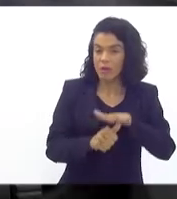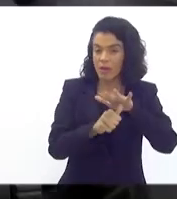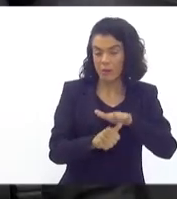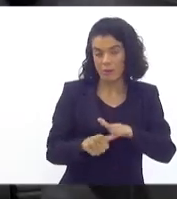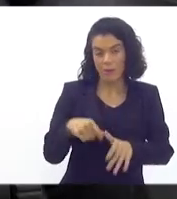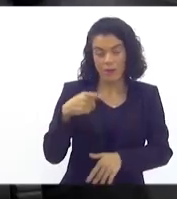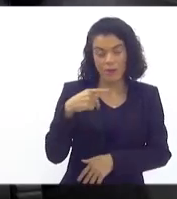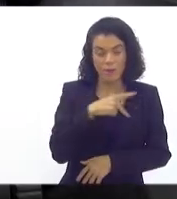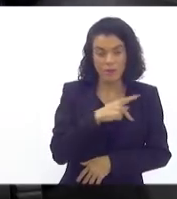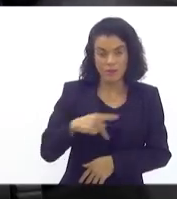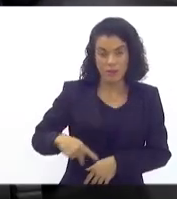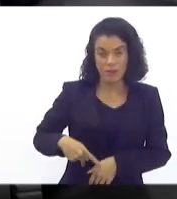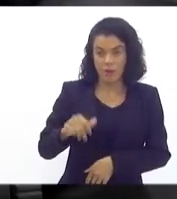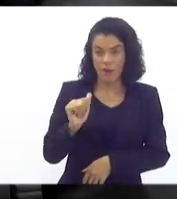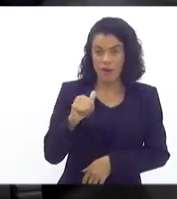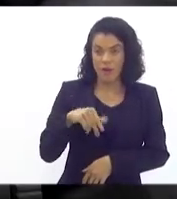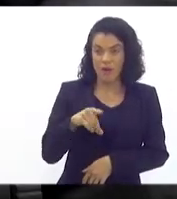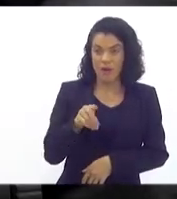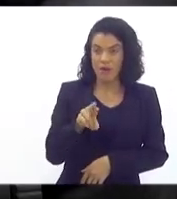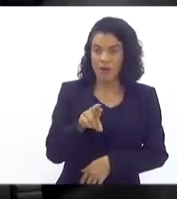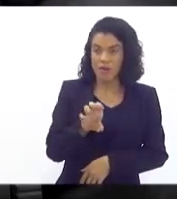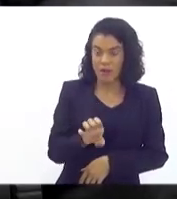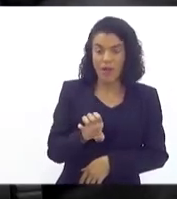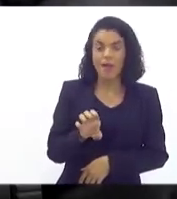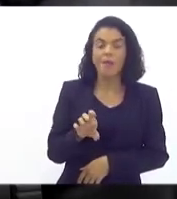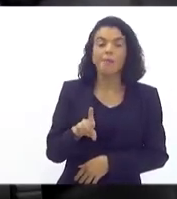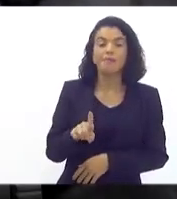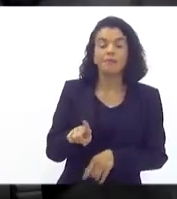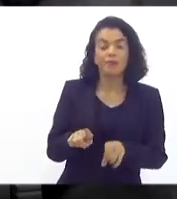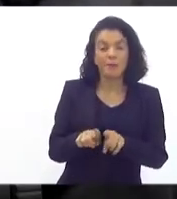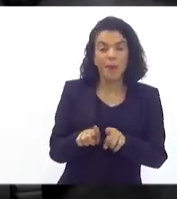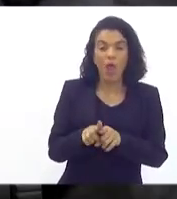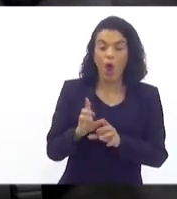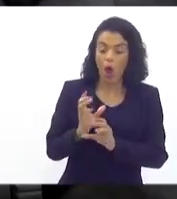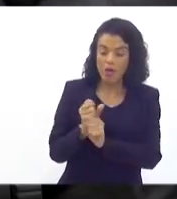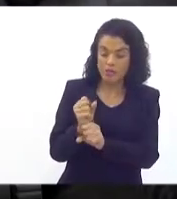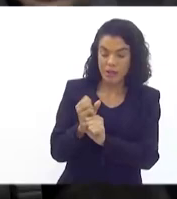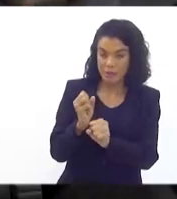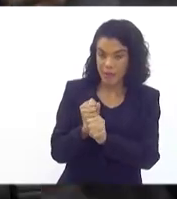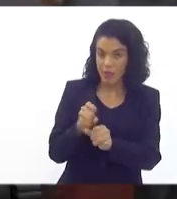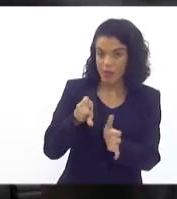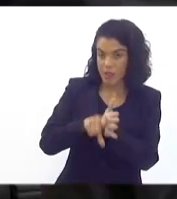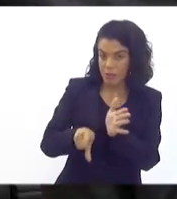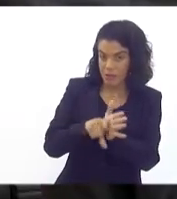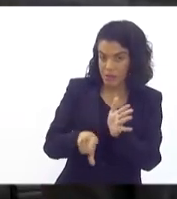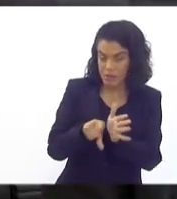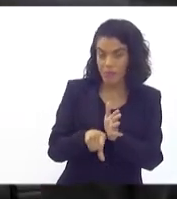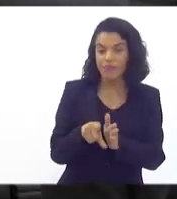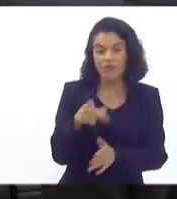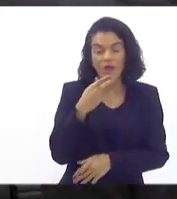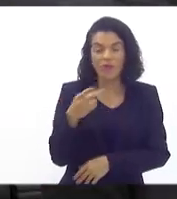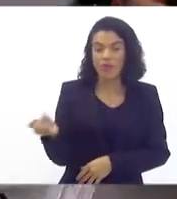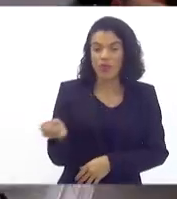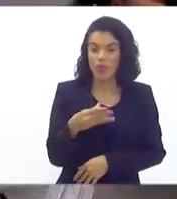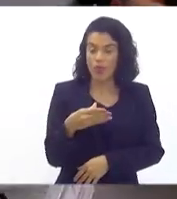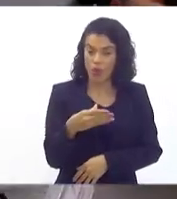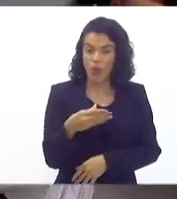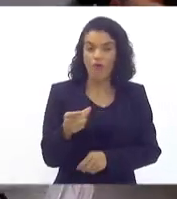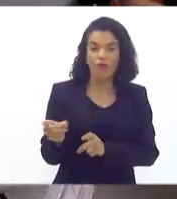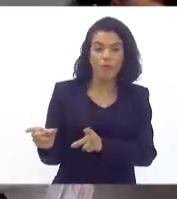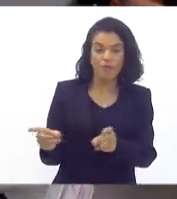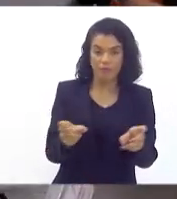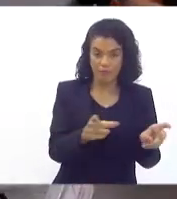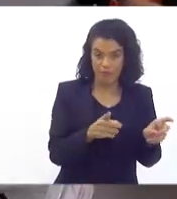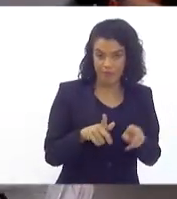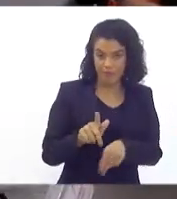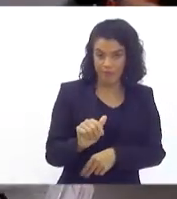Correia é o orçamento tributação tributação falamos desse e ele falava do novo mercado de gás discutir um